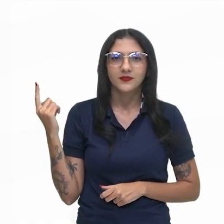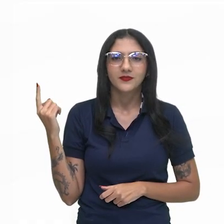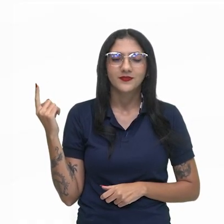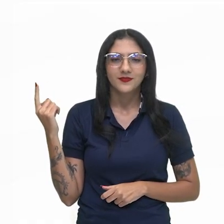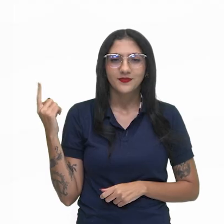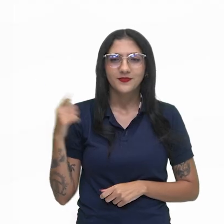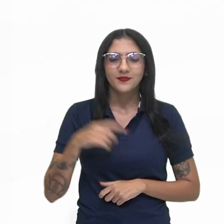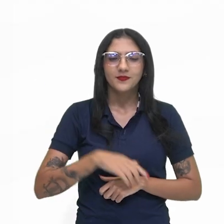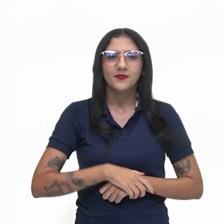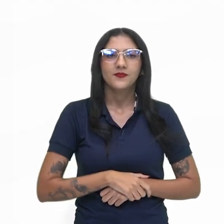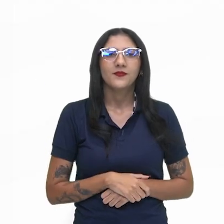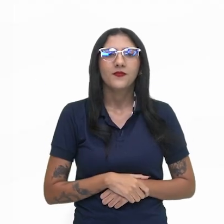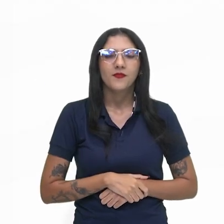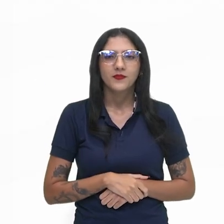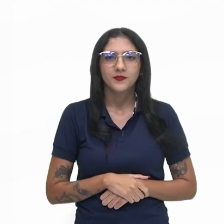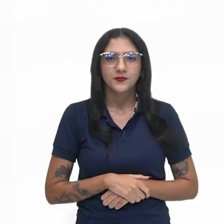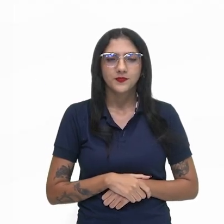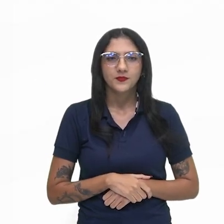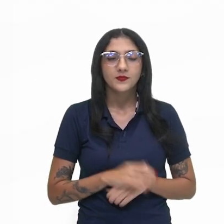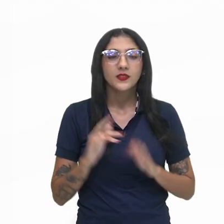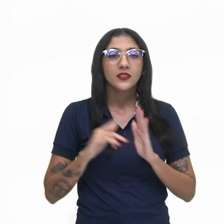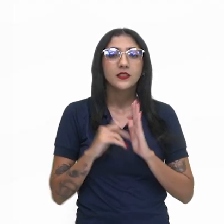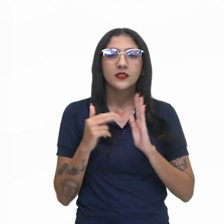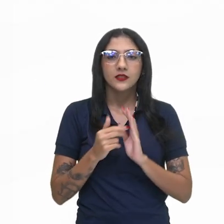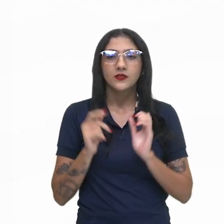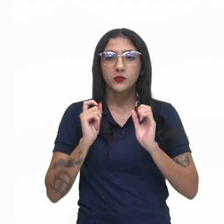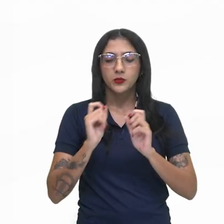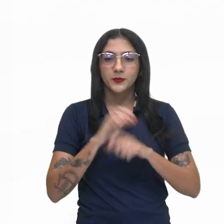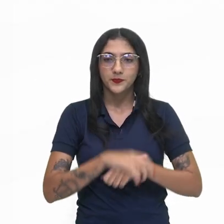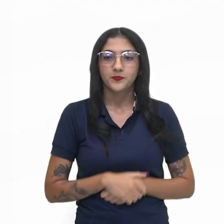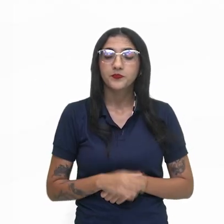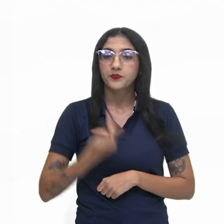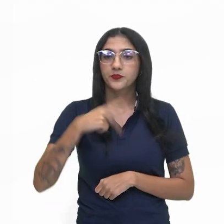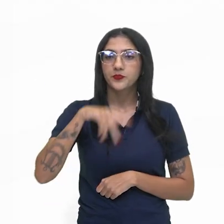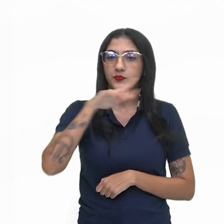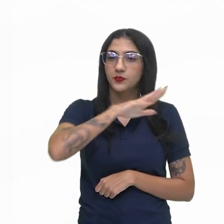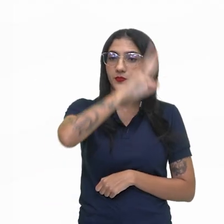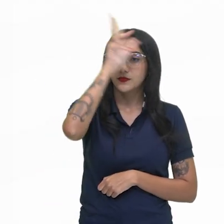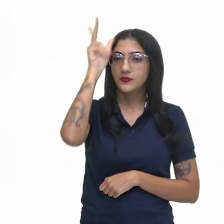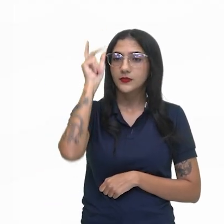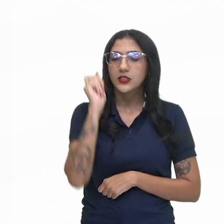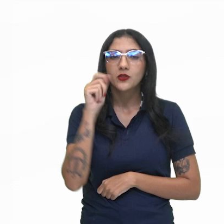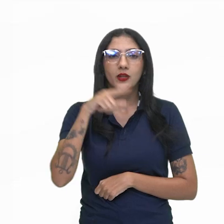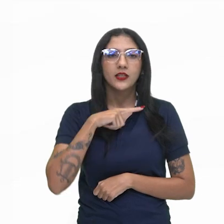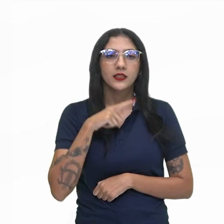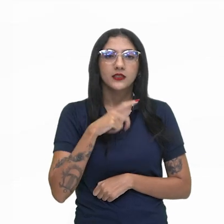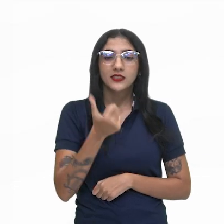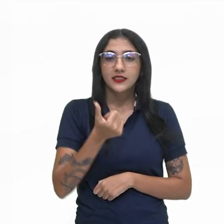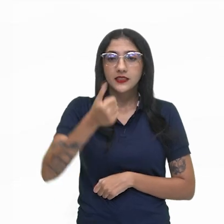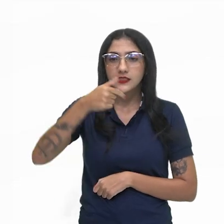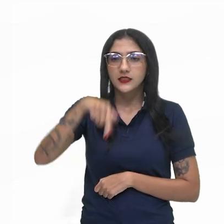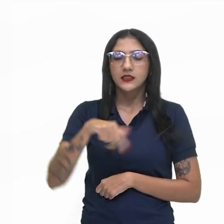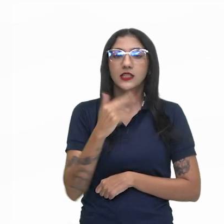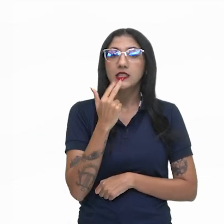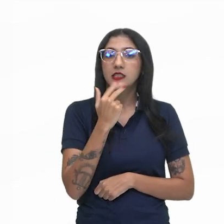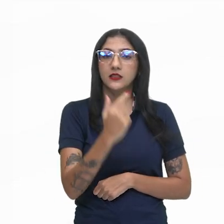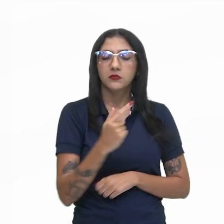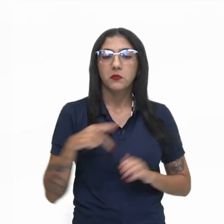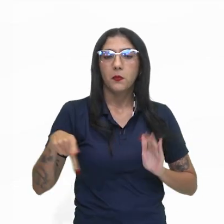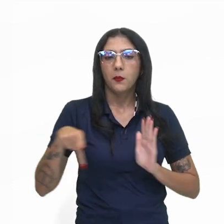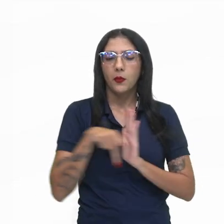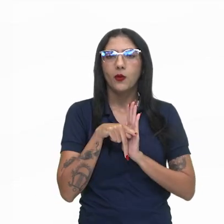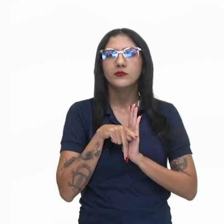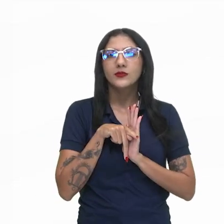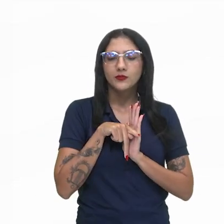official languages. Então o Amazonas ele tem 17 línguas oficiais aí,